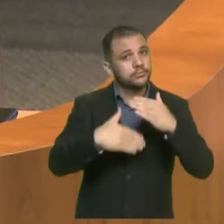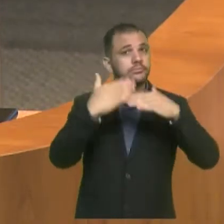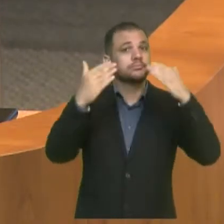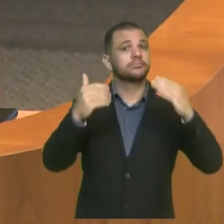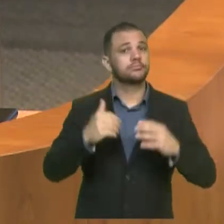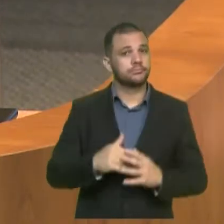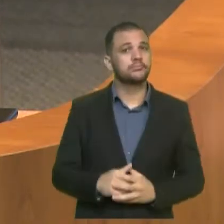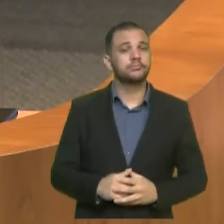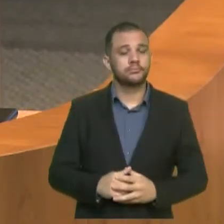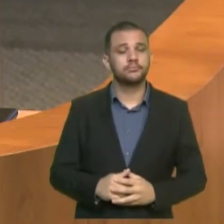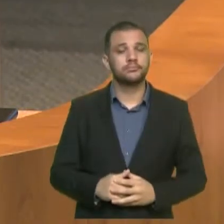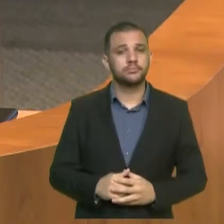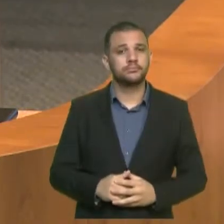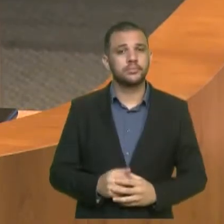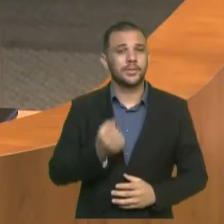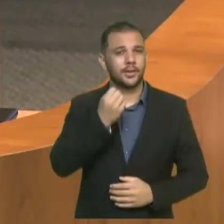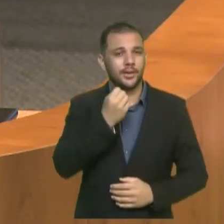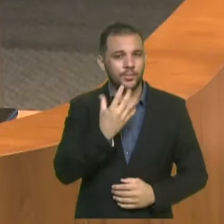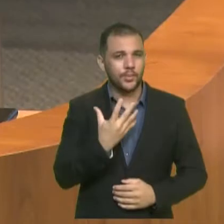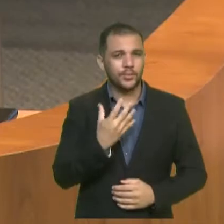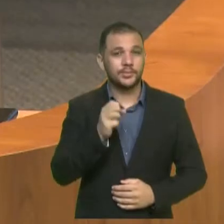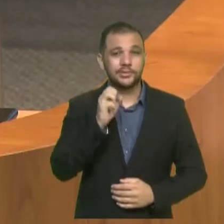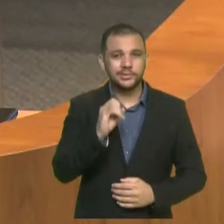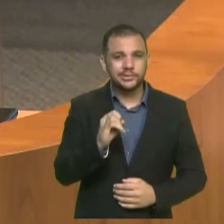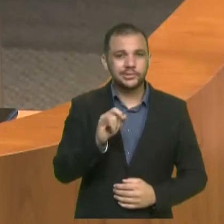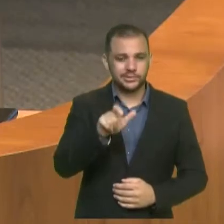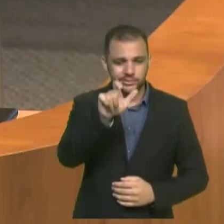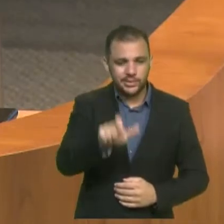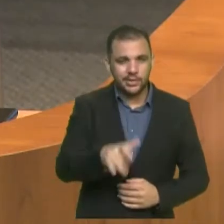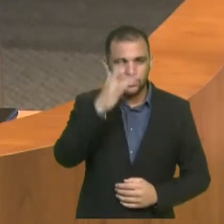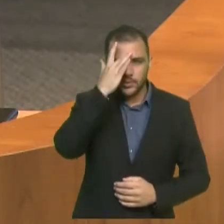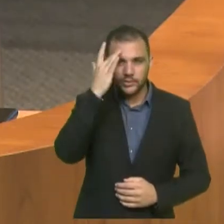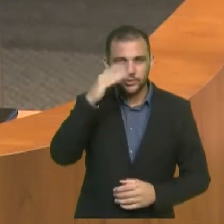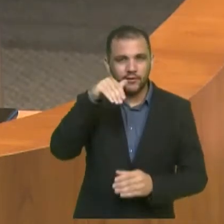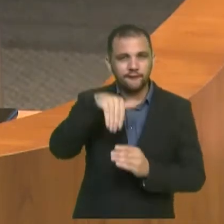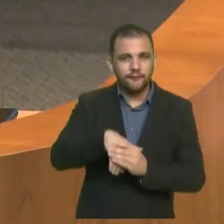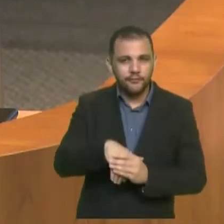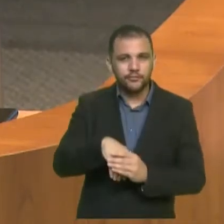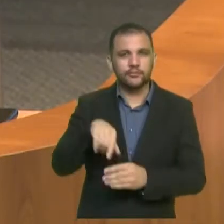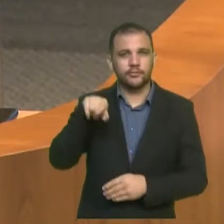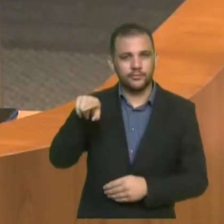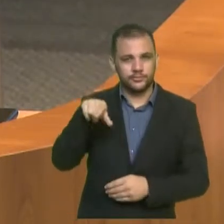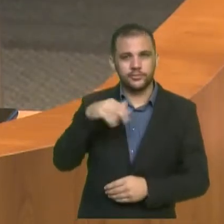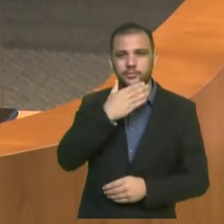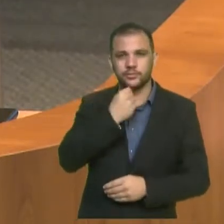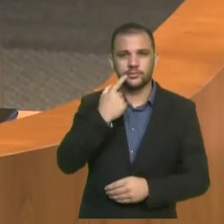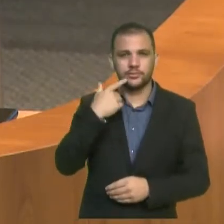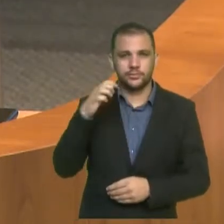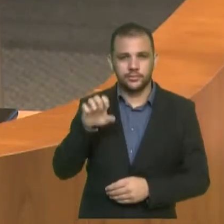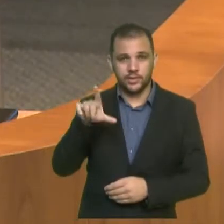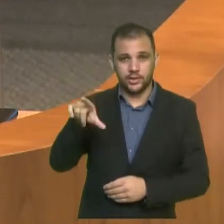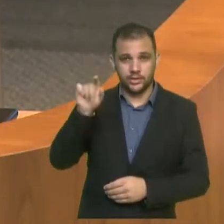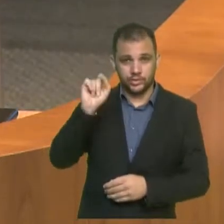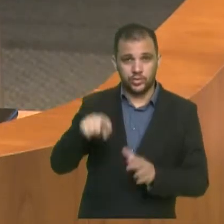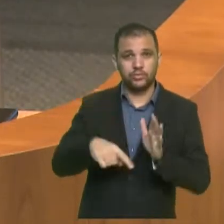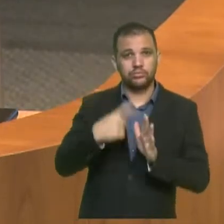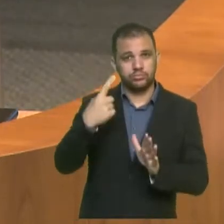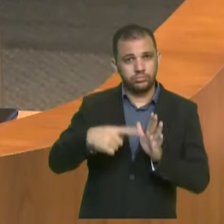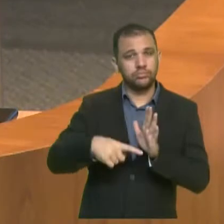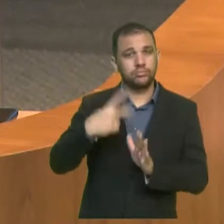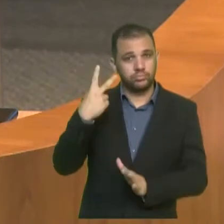quem votou no prefeito 2 vezes, tanto na sua eleição quanto na sua reeleição, ver